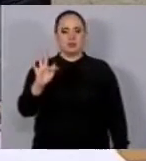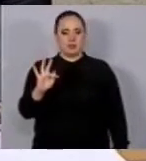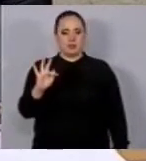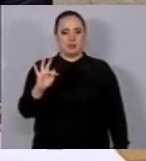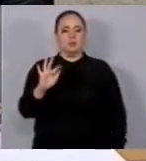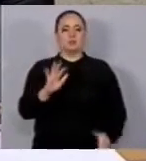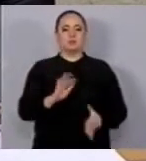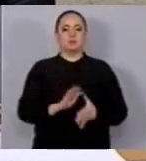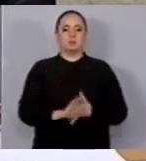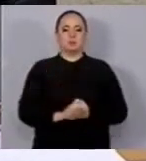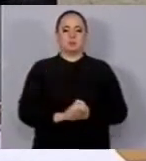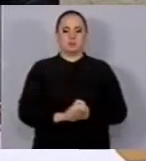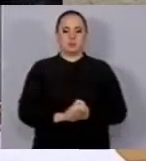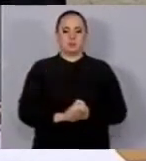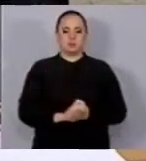tribunal,